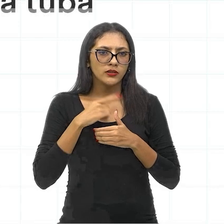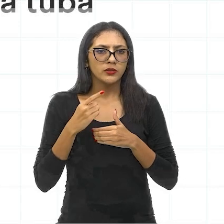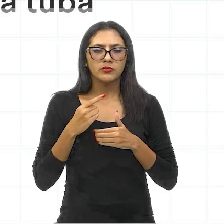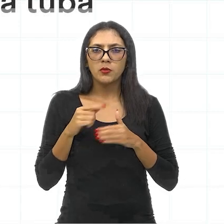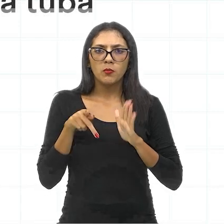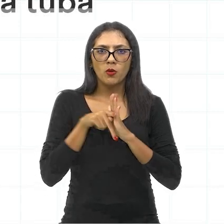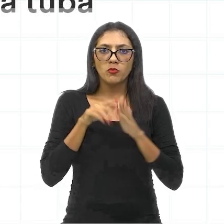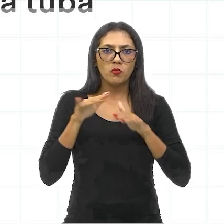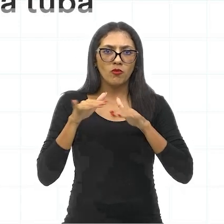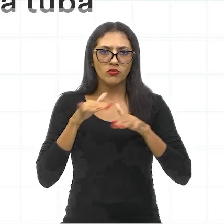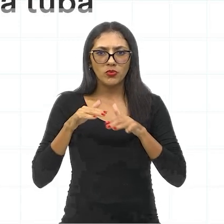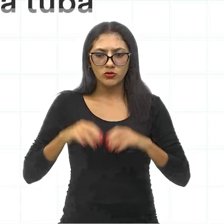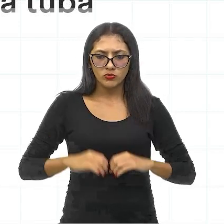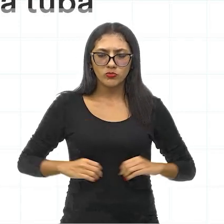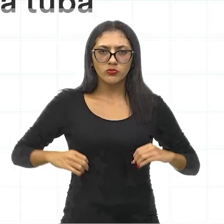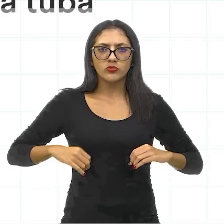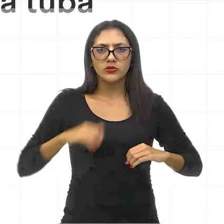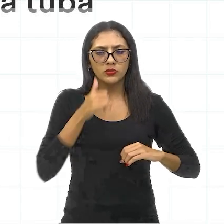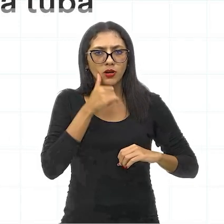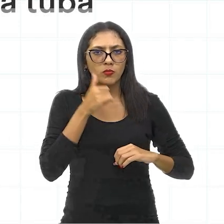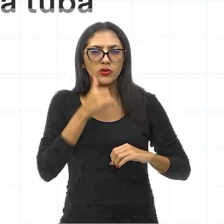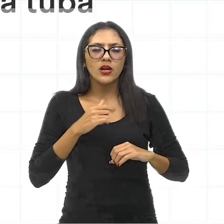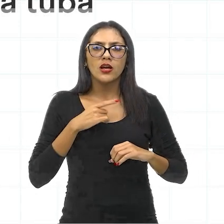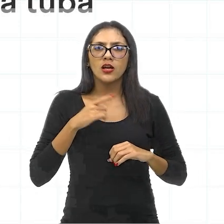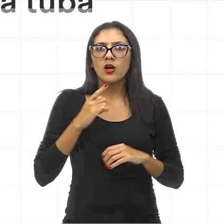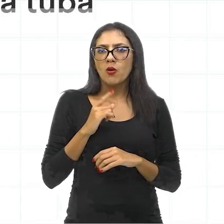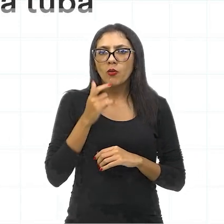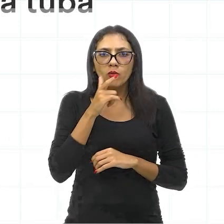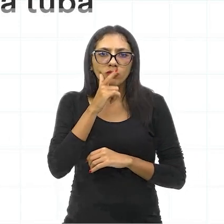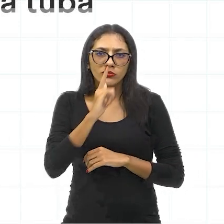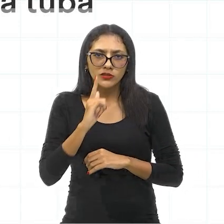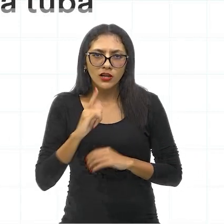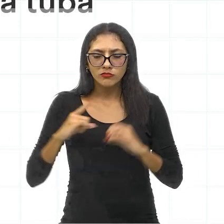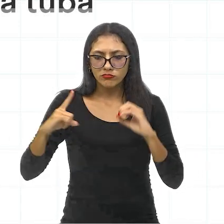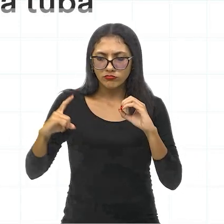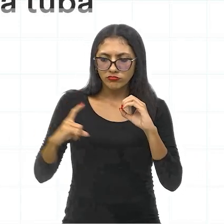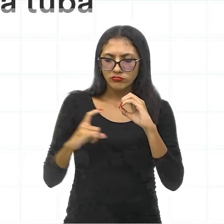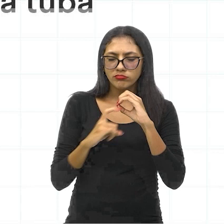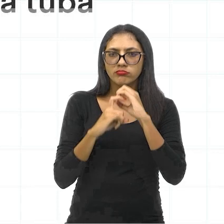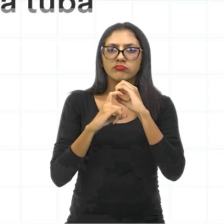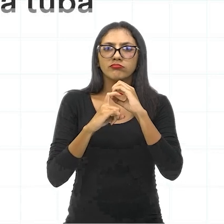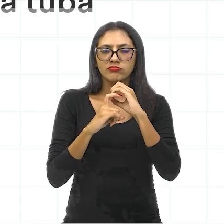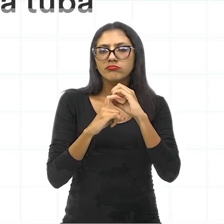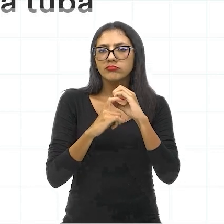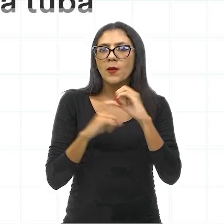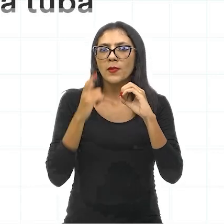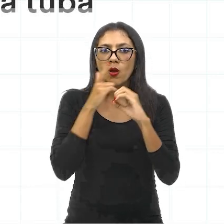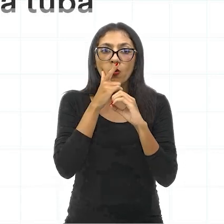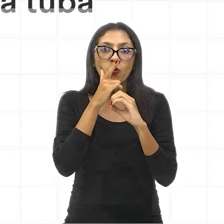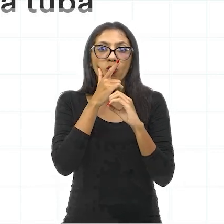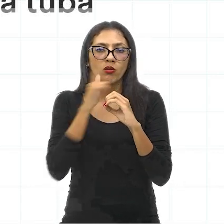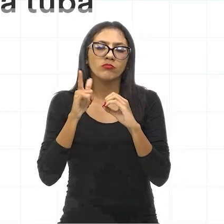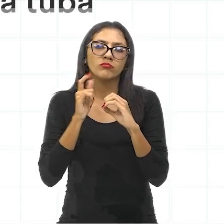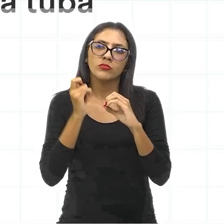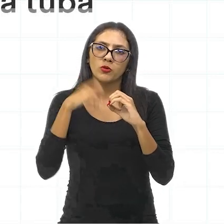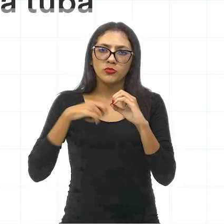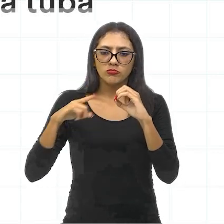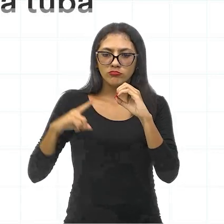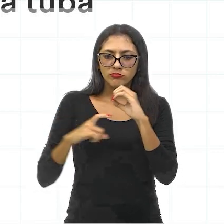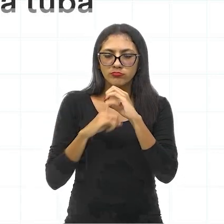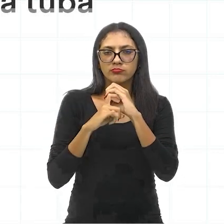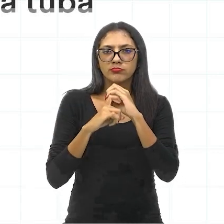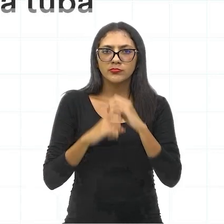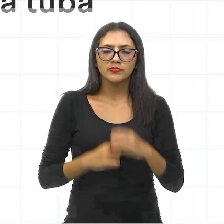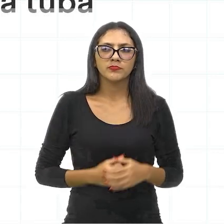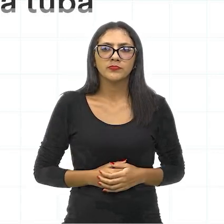útero, chegando até a tuba uterina, onde ele vai localizar esse óvulo para acontecer, então, a fecundação. Milhares